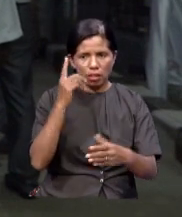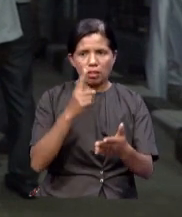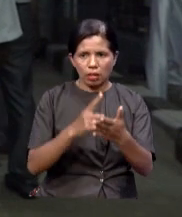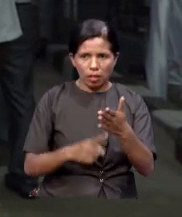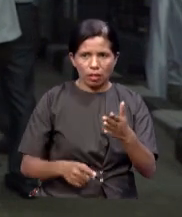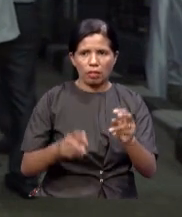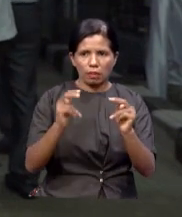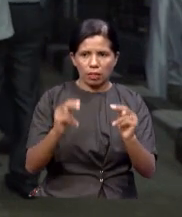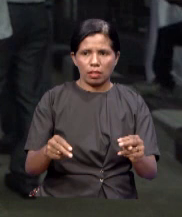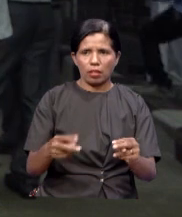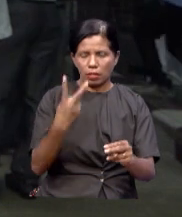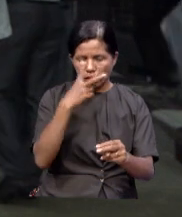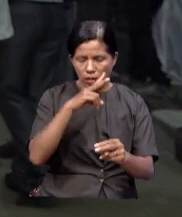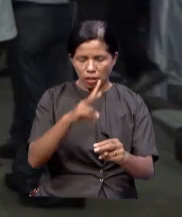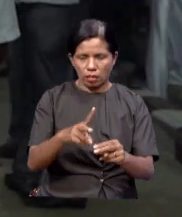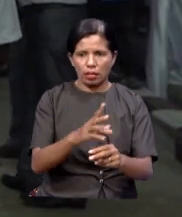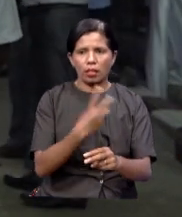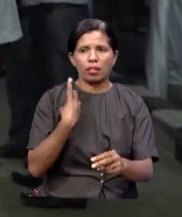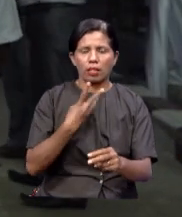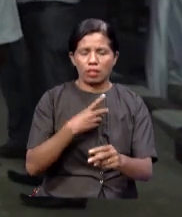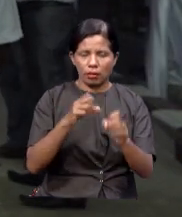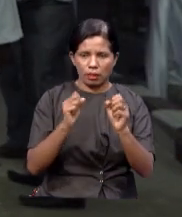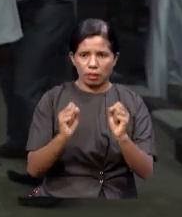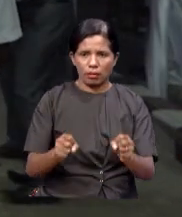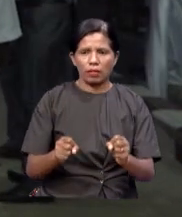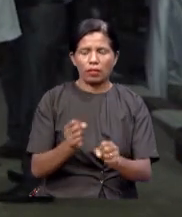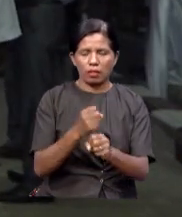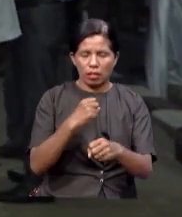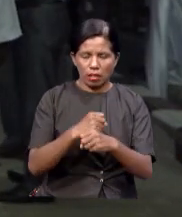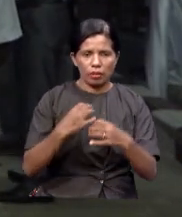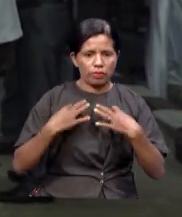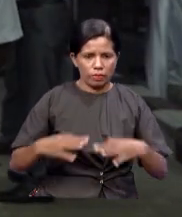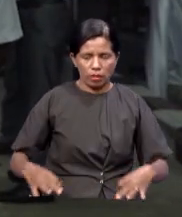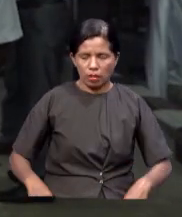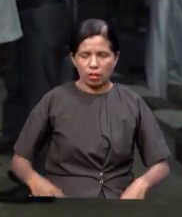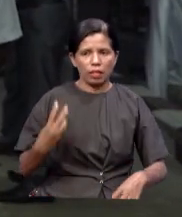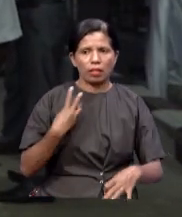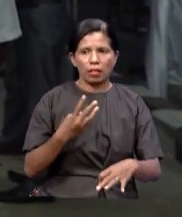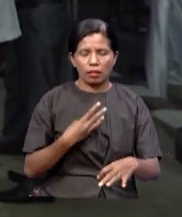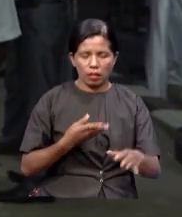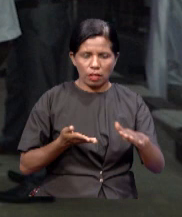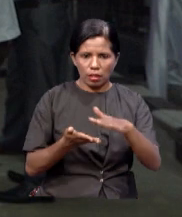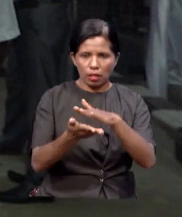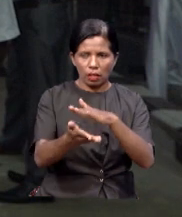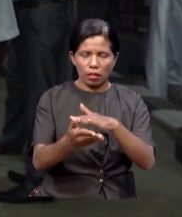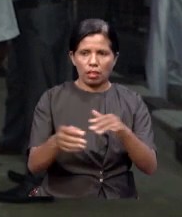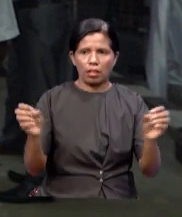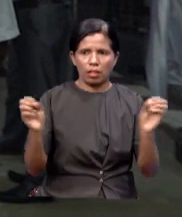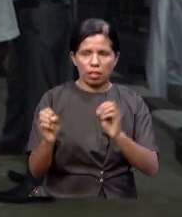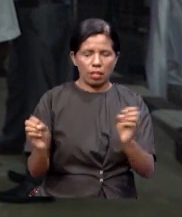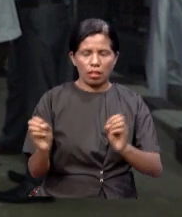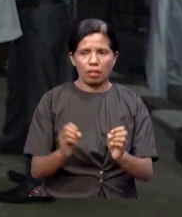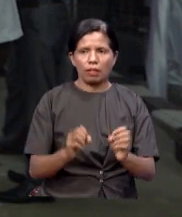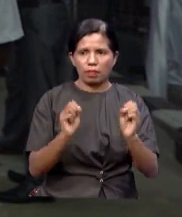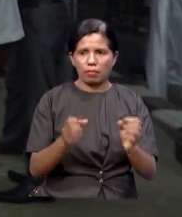de uma precisa de halo inspeção física, uma foi ita halo inspeção física. Se lá ita scan de e la detecta botida